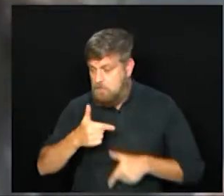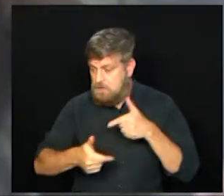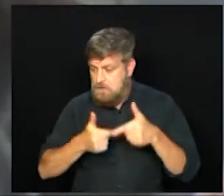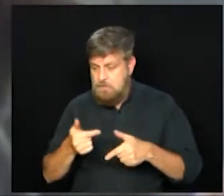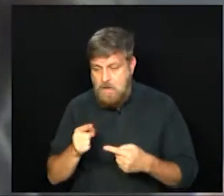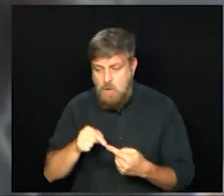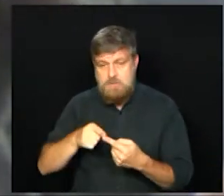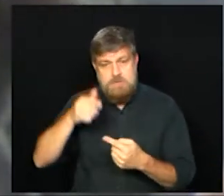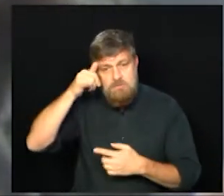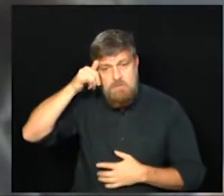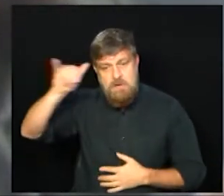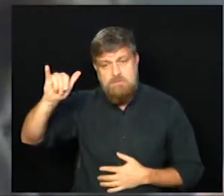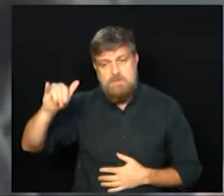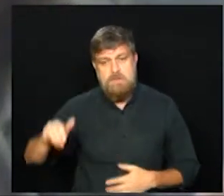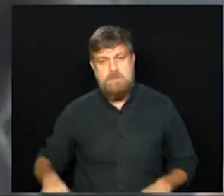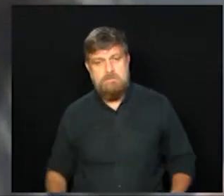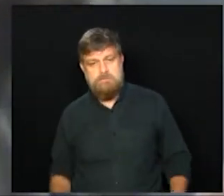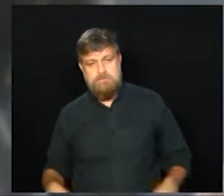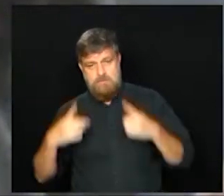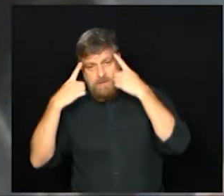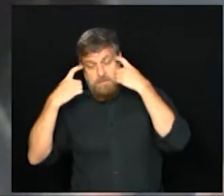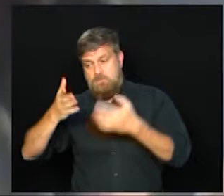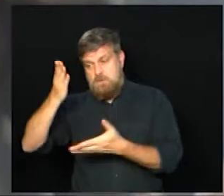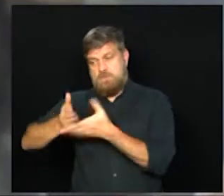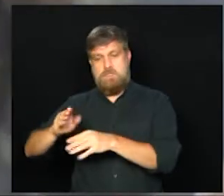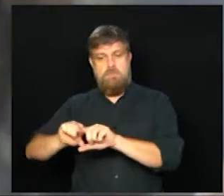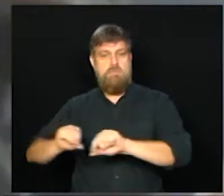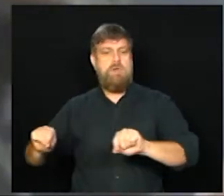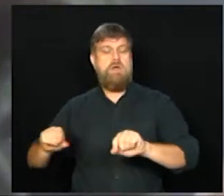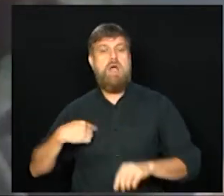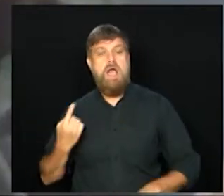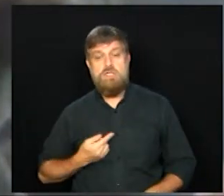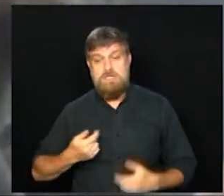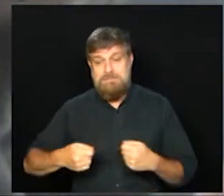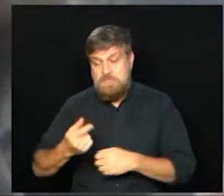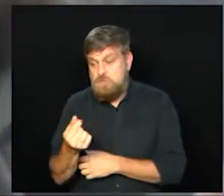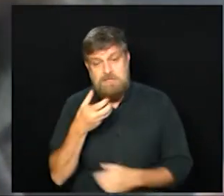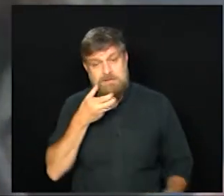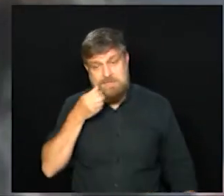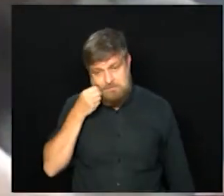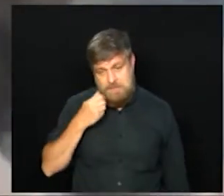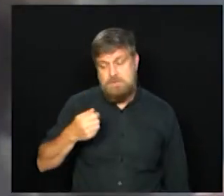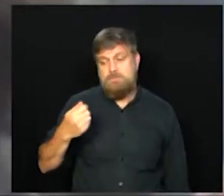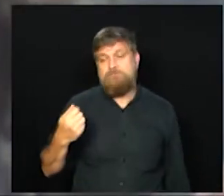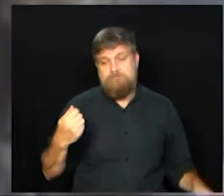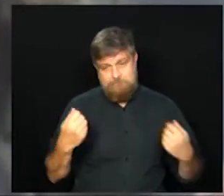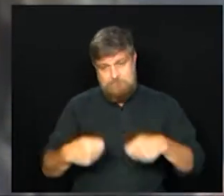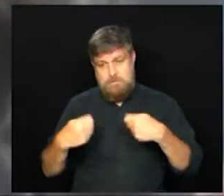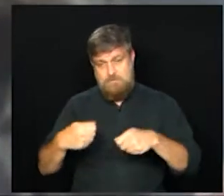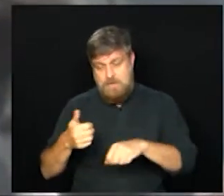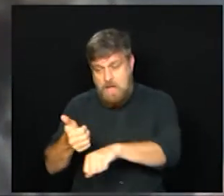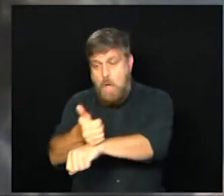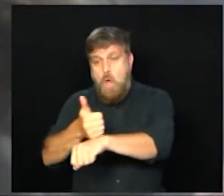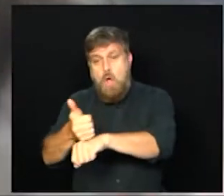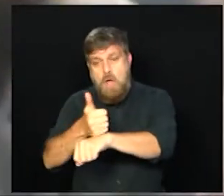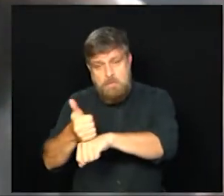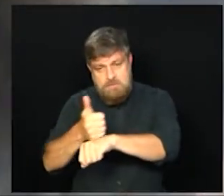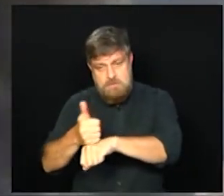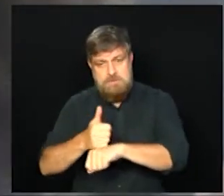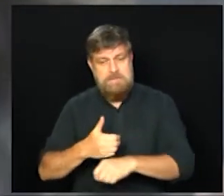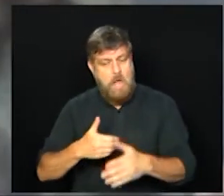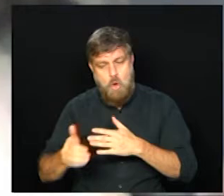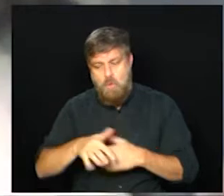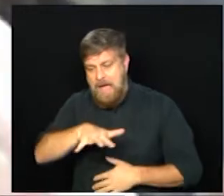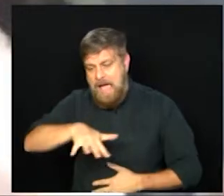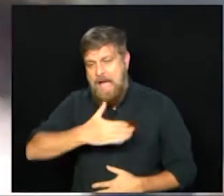prevenção, né, dessas violências. E aí, assim, a gente precisa ter dinheiro para capacitar esses trabalhadores, seja eles da rede